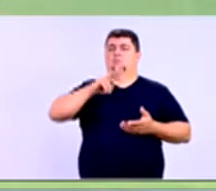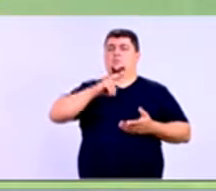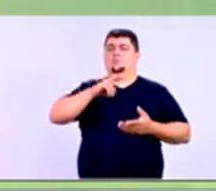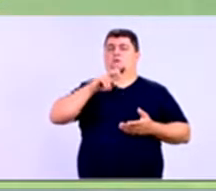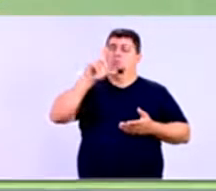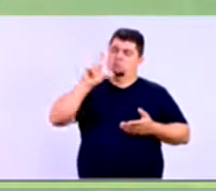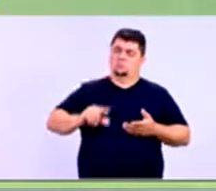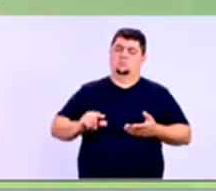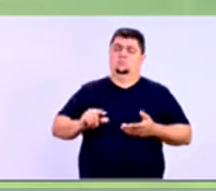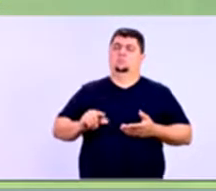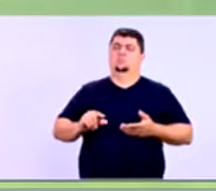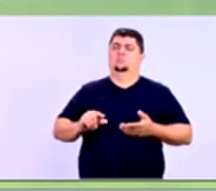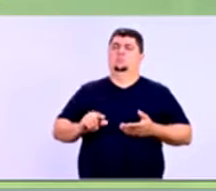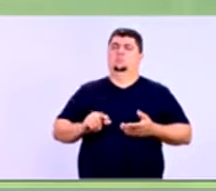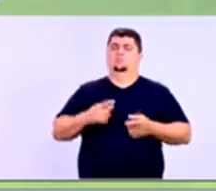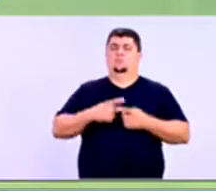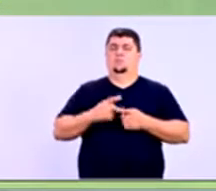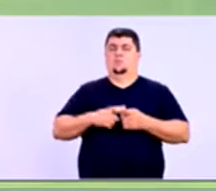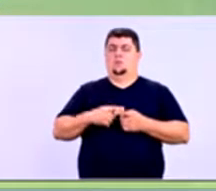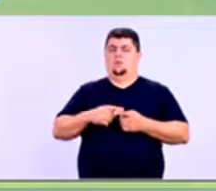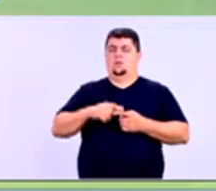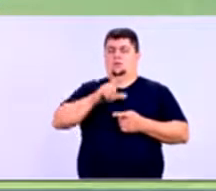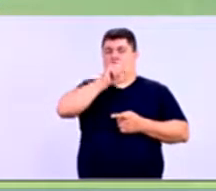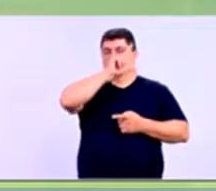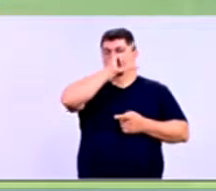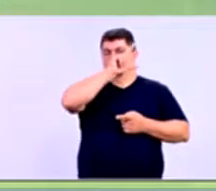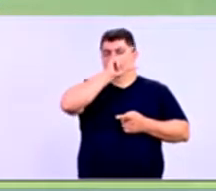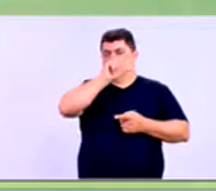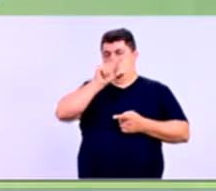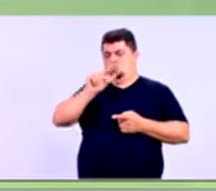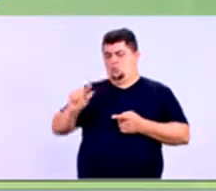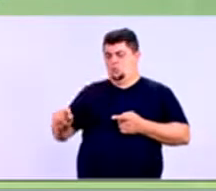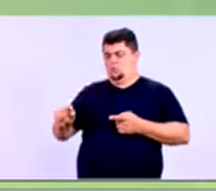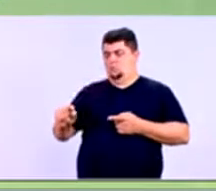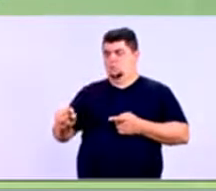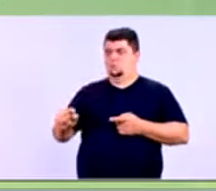ser menor, porque as parcelas caem.